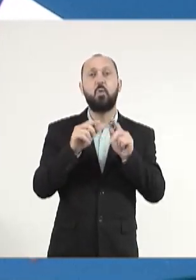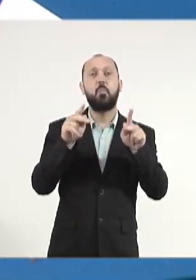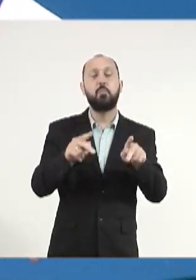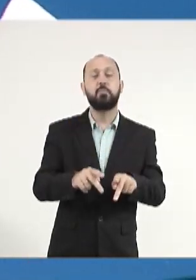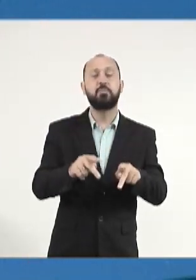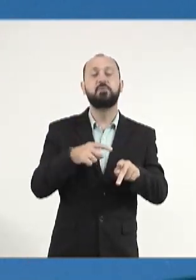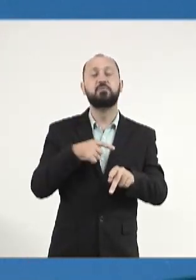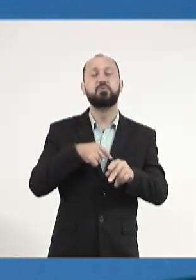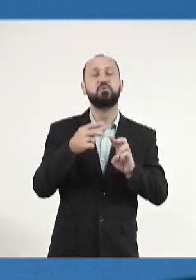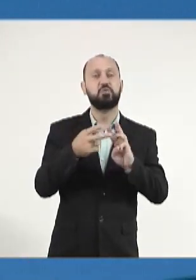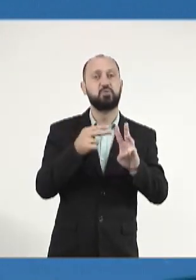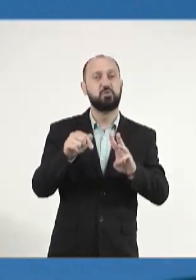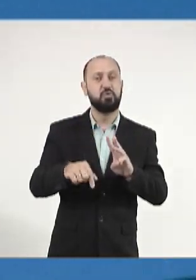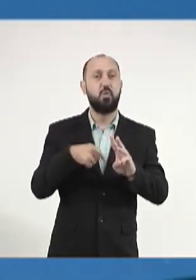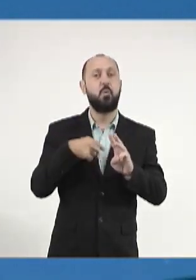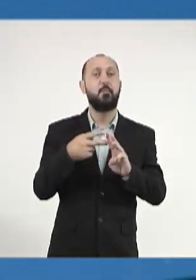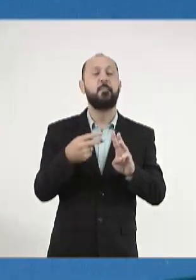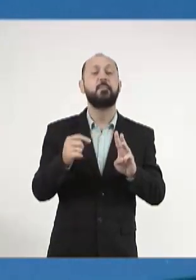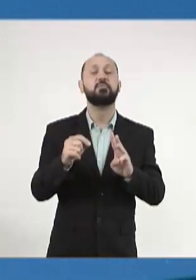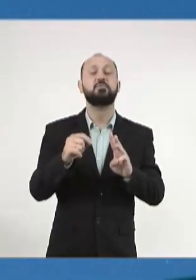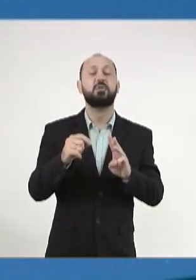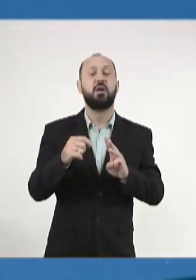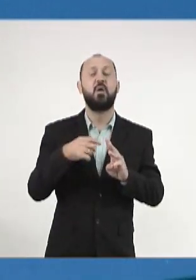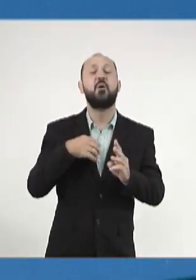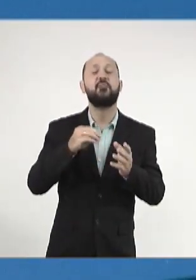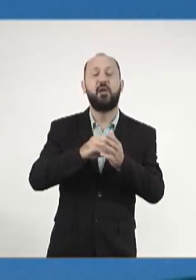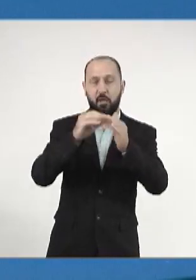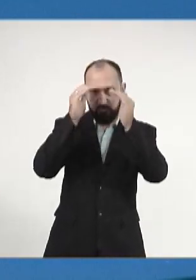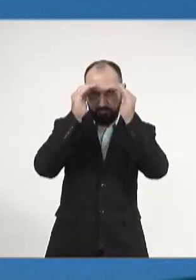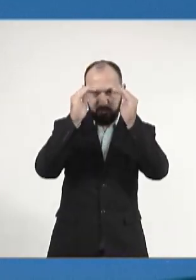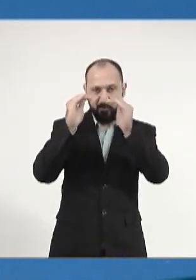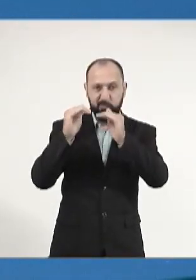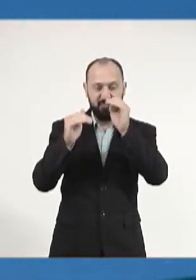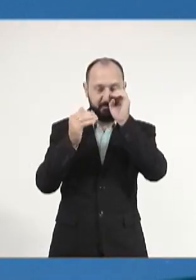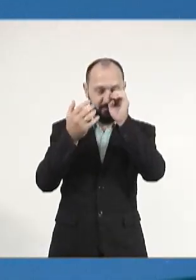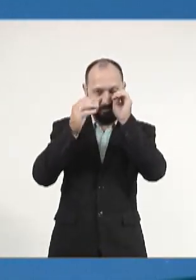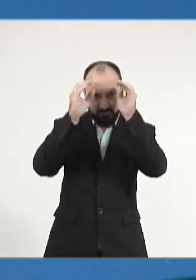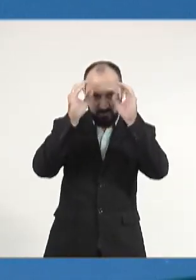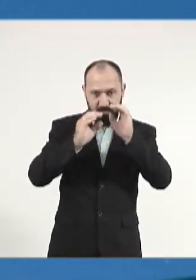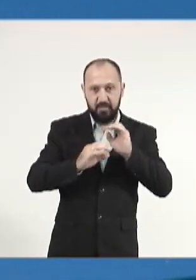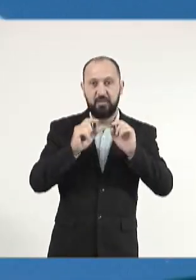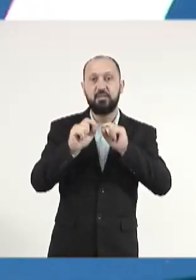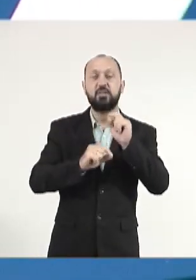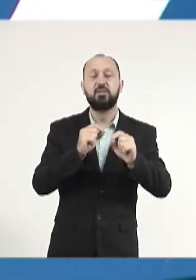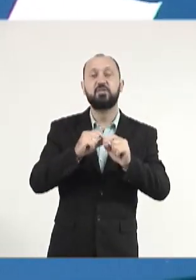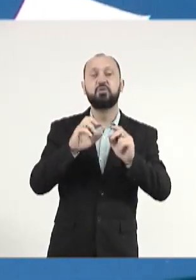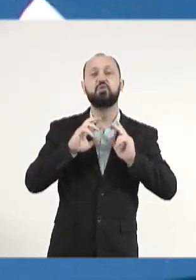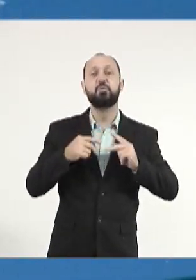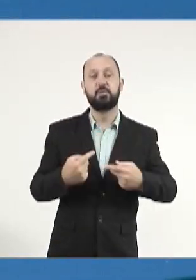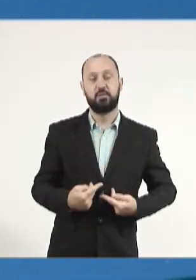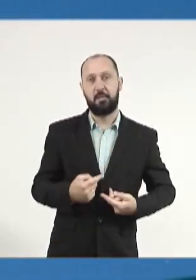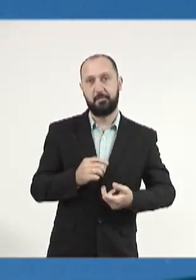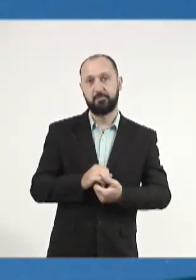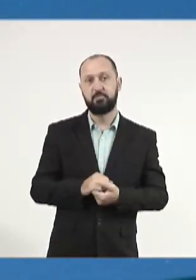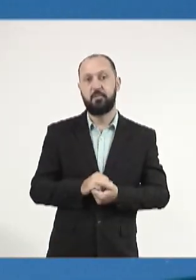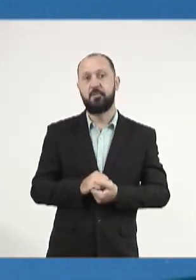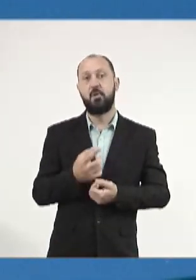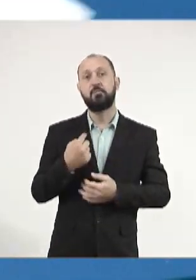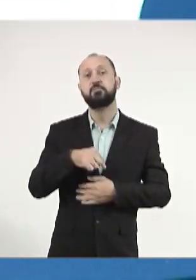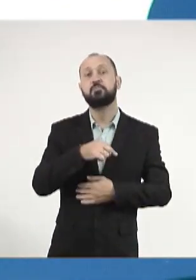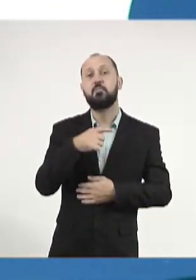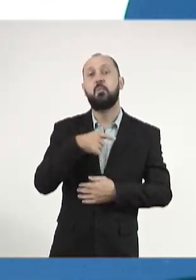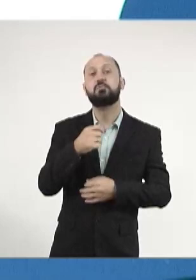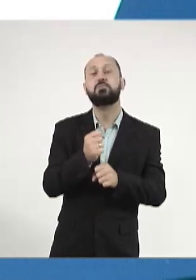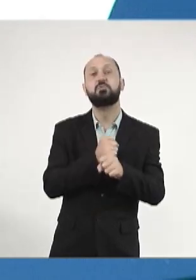população indígena que tem aqui, dos povos originários, é um desrespeito, é falta de cidadania, é falta de humanização. E nós estamos